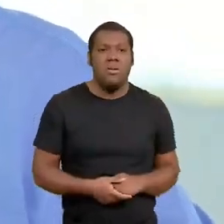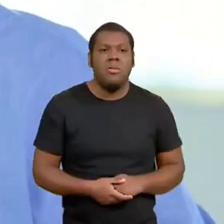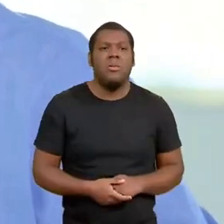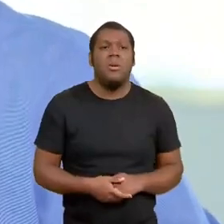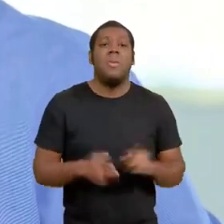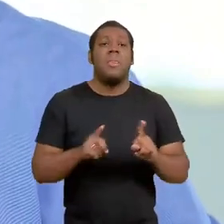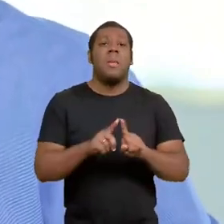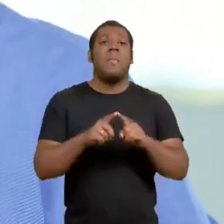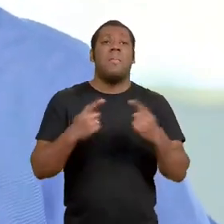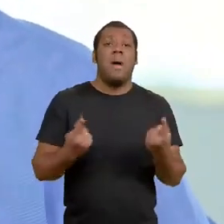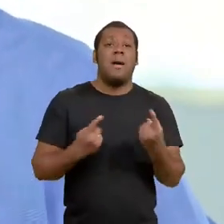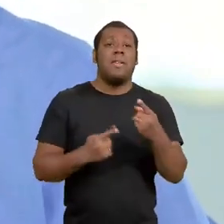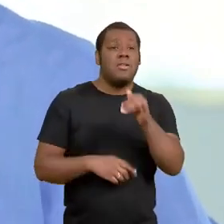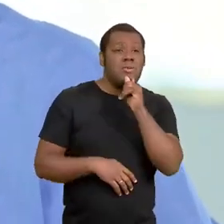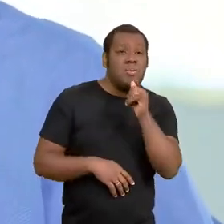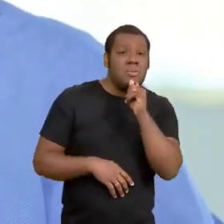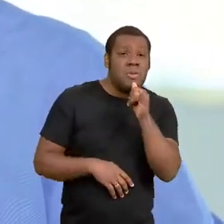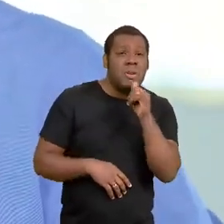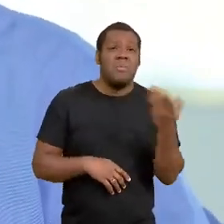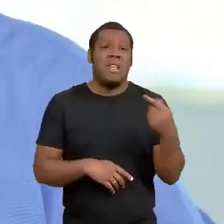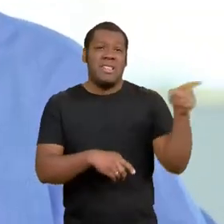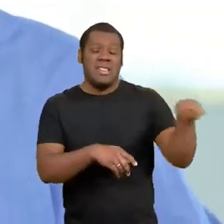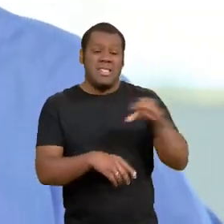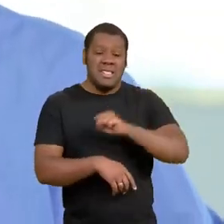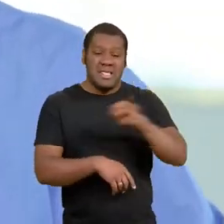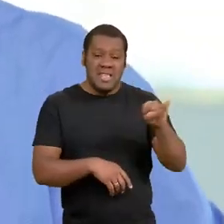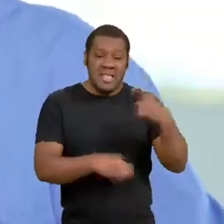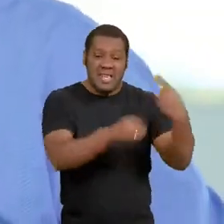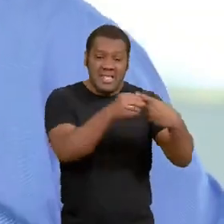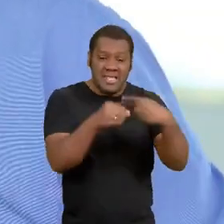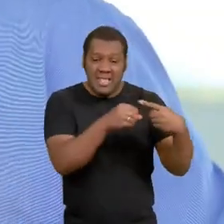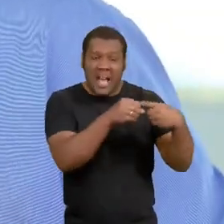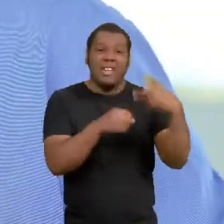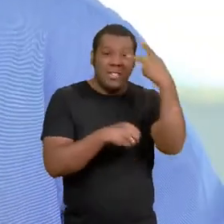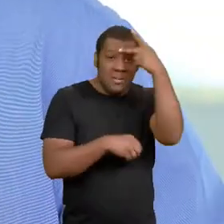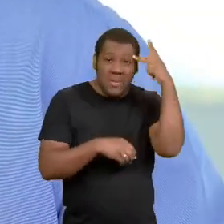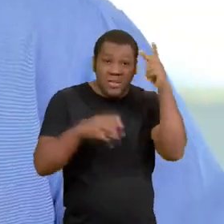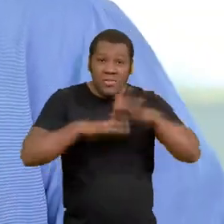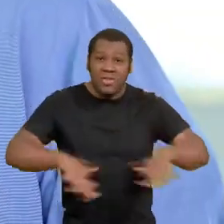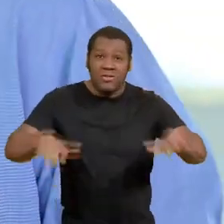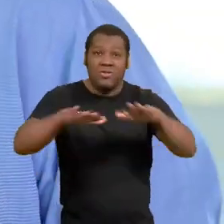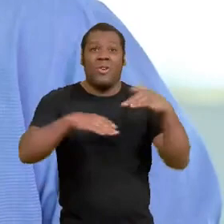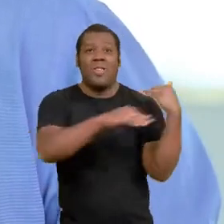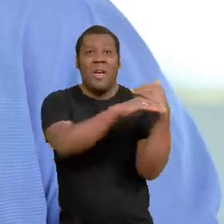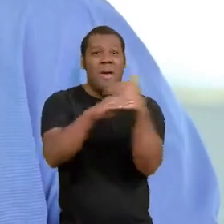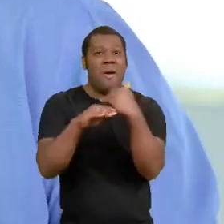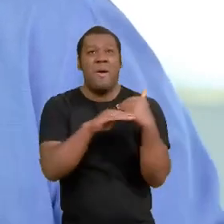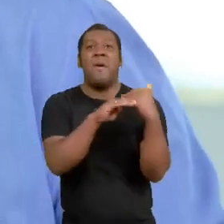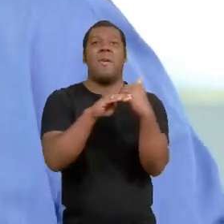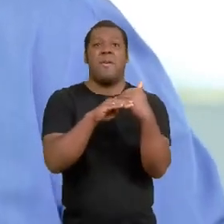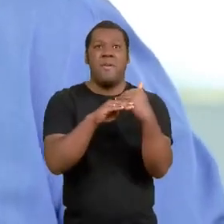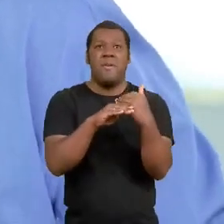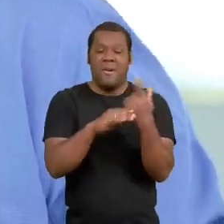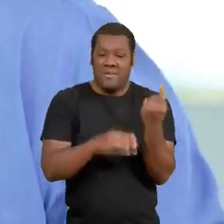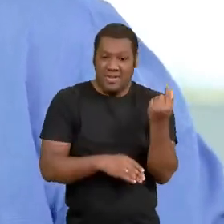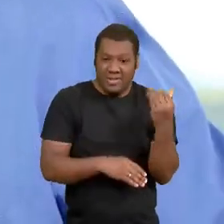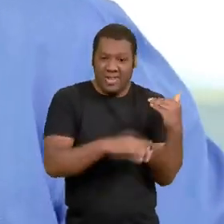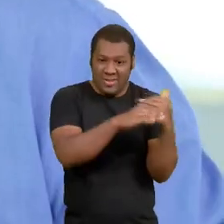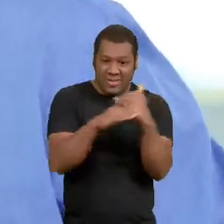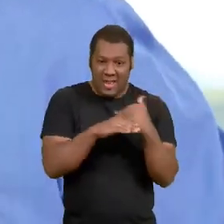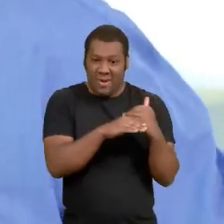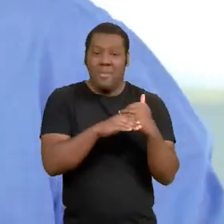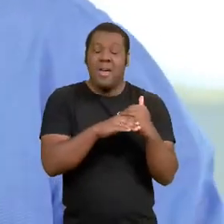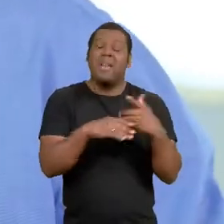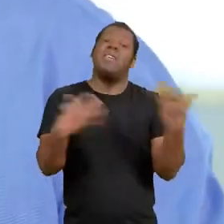representar progresso, qualidade de vida, emprego, sabe? Por quê? Porque é preciso que todo mundo tenha um